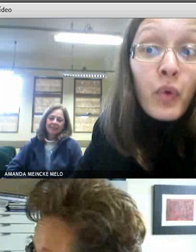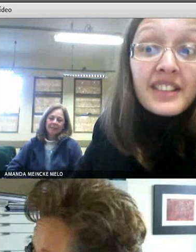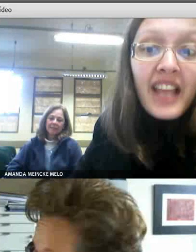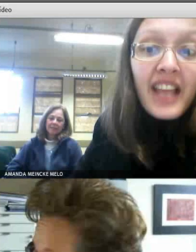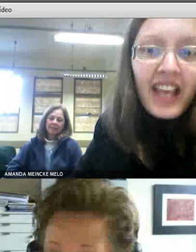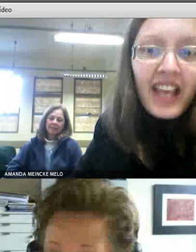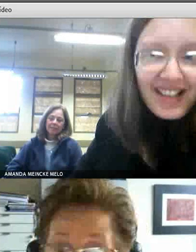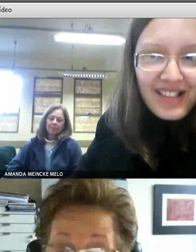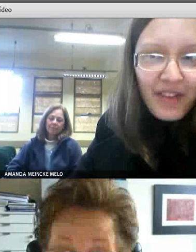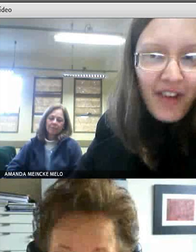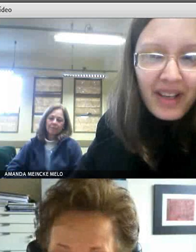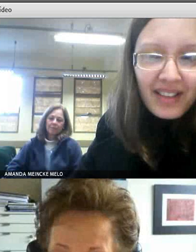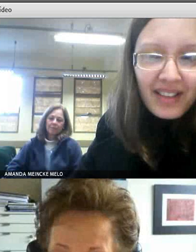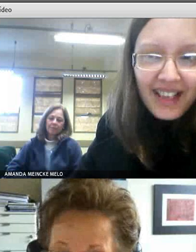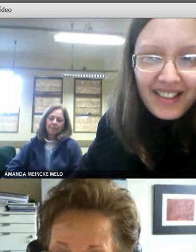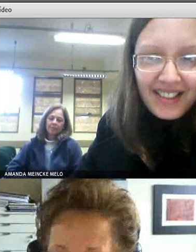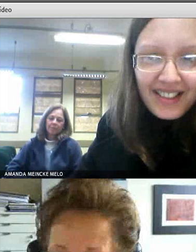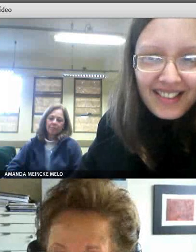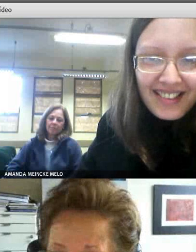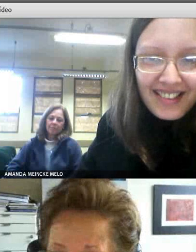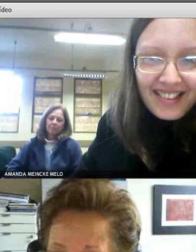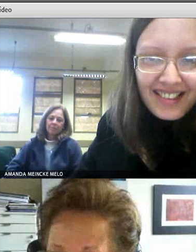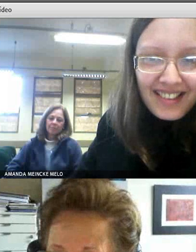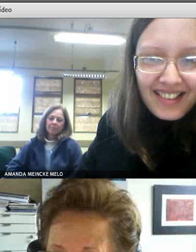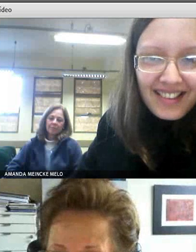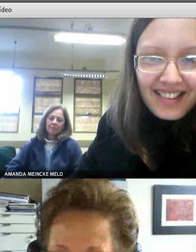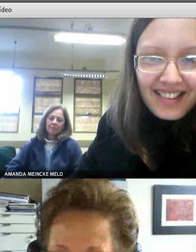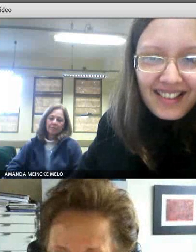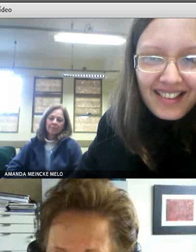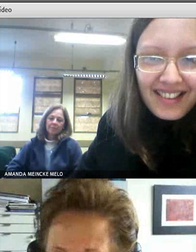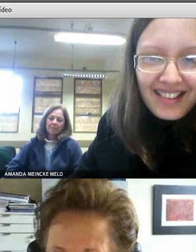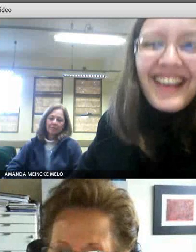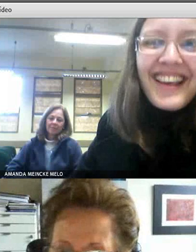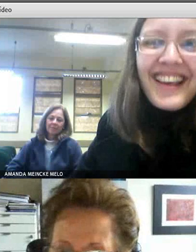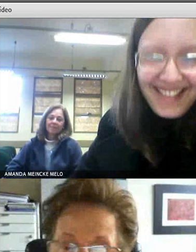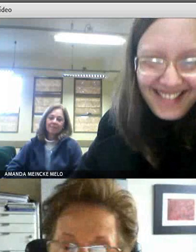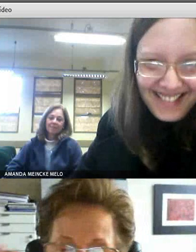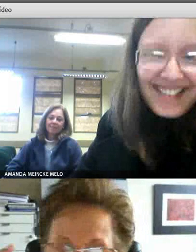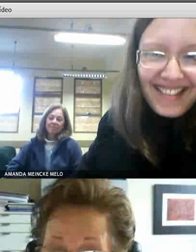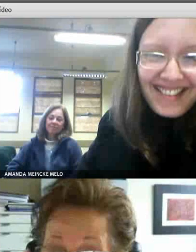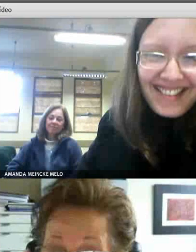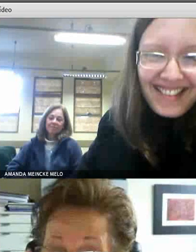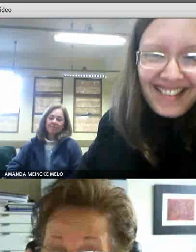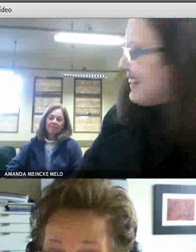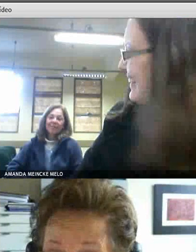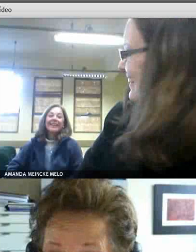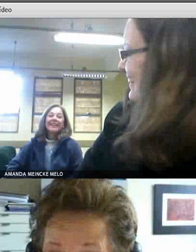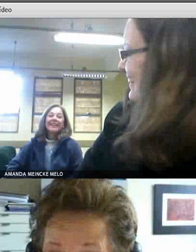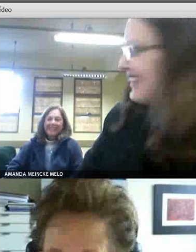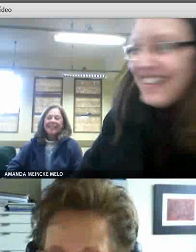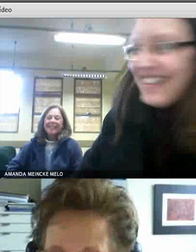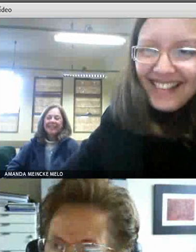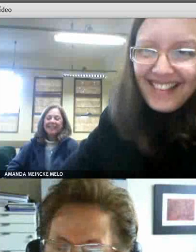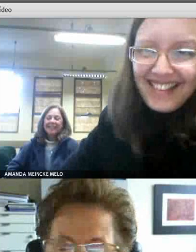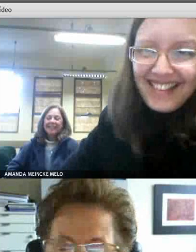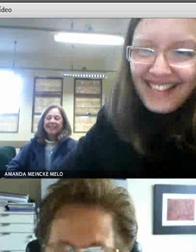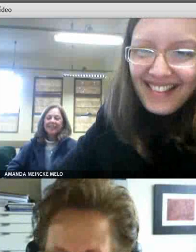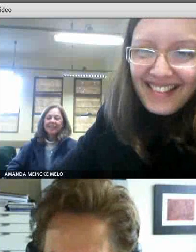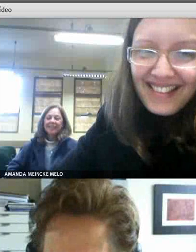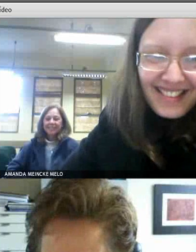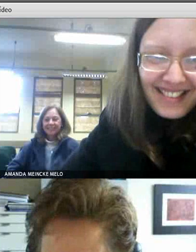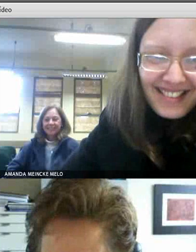URGS tem essa ferramenta. Bom, acontece que a gente tinha feito uma experiência com um software parecido com esse há uns